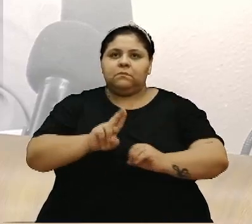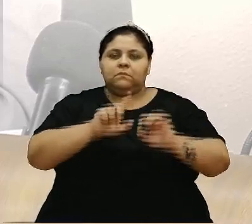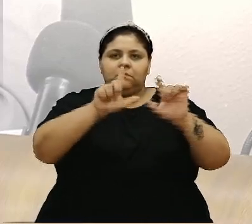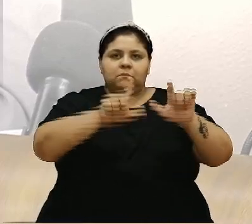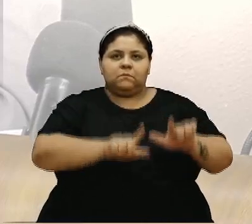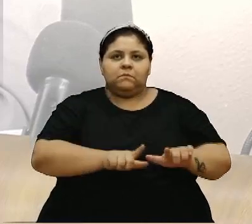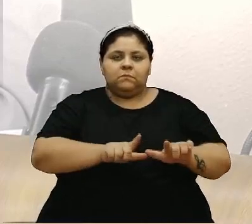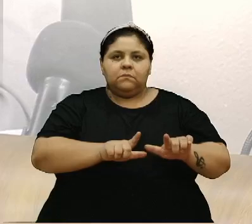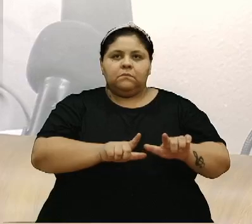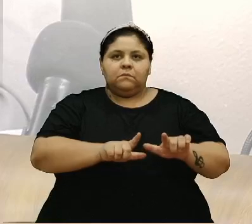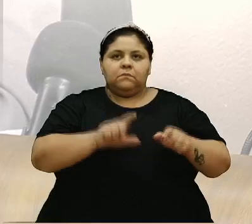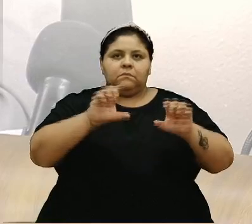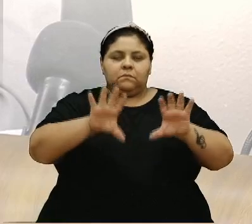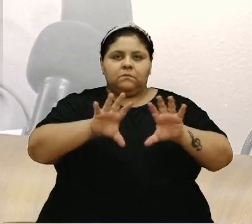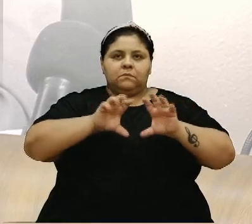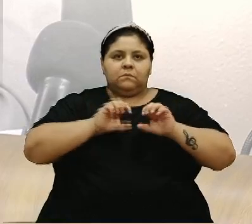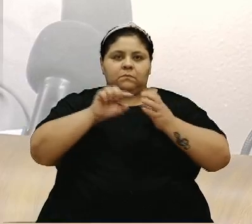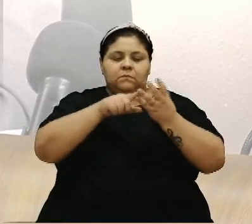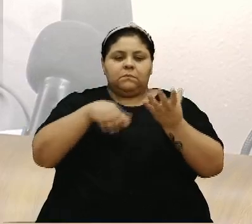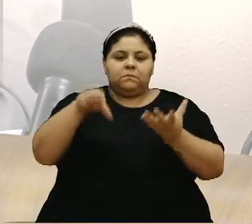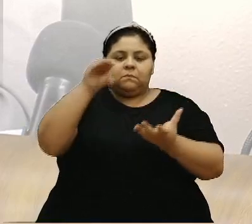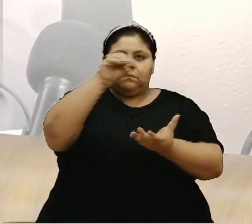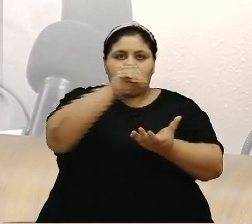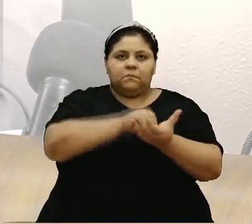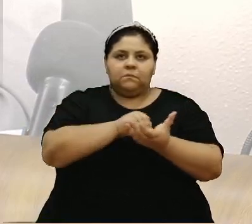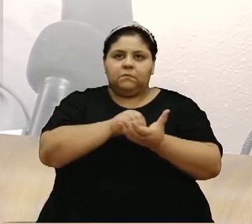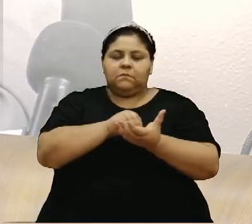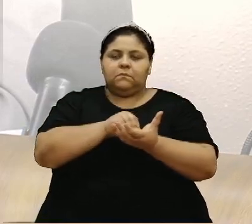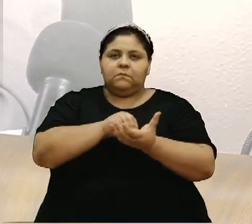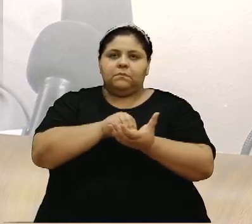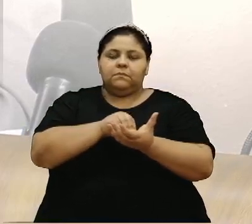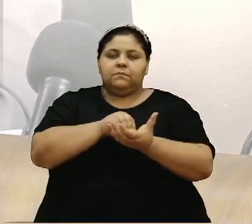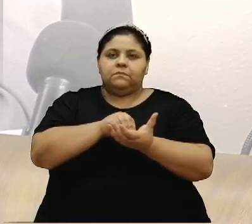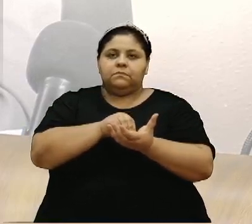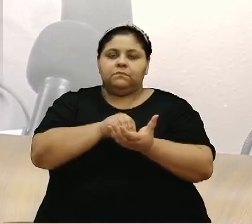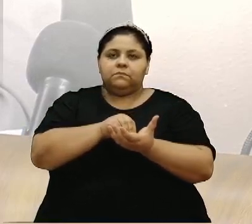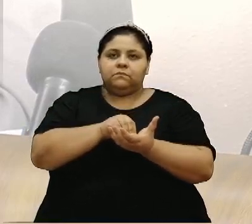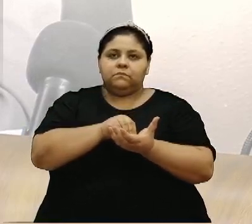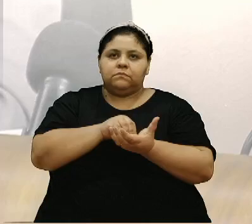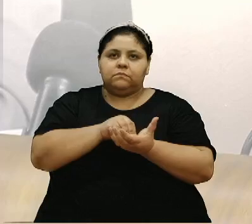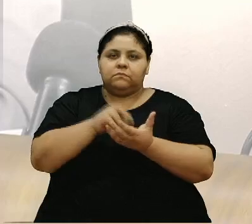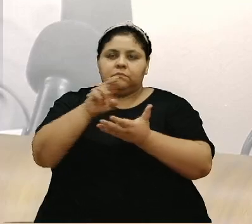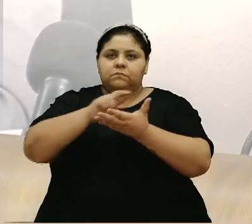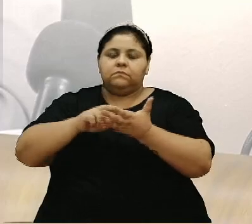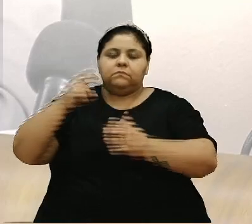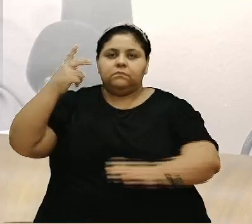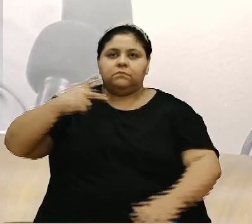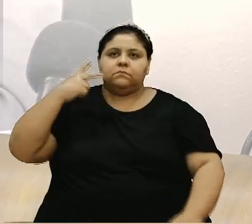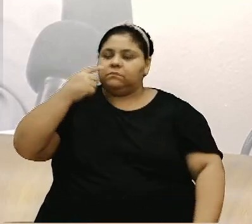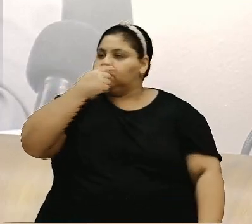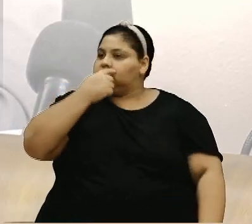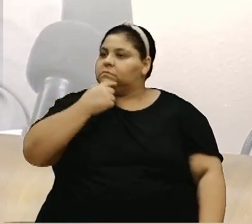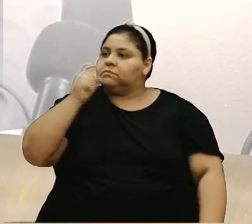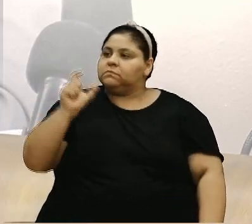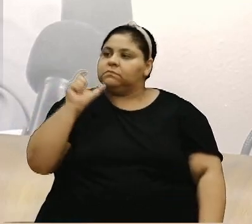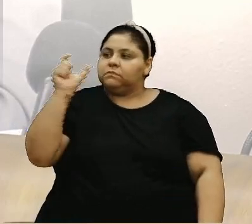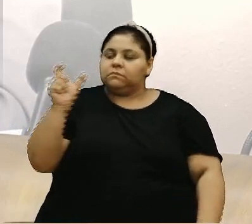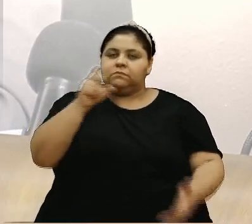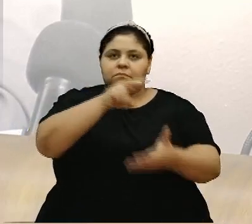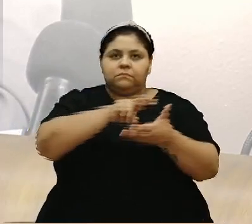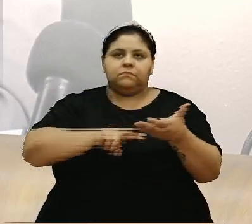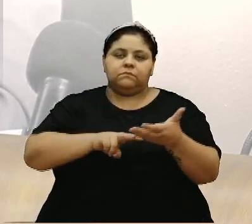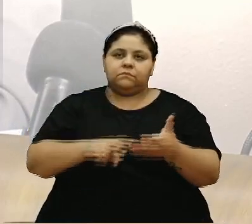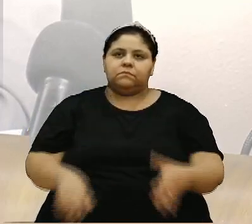município de Caxias do Sul para a Codeca, Companhia de Desenvolvimento de Caxias do Sul. Relator é o vereador Wagner Petrini. Com a palavra,